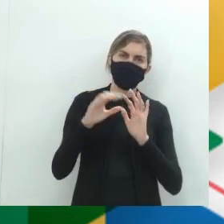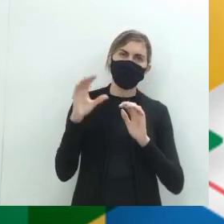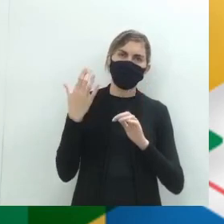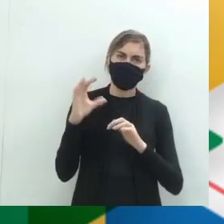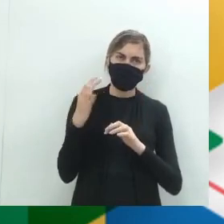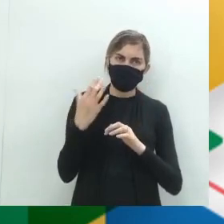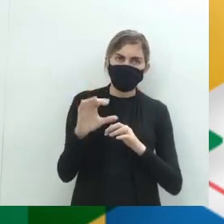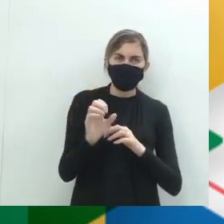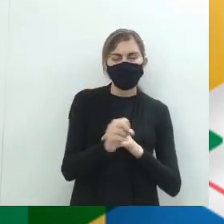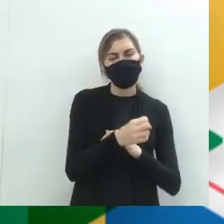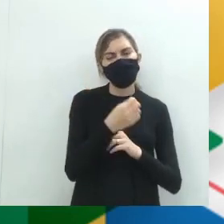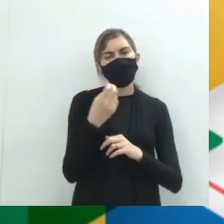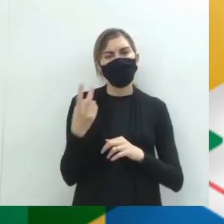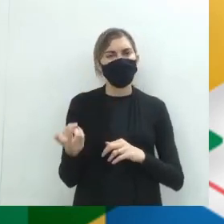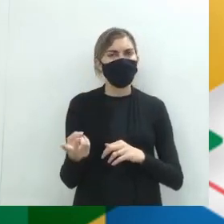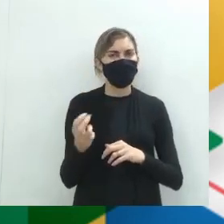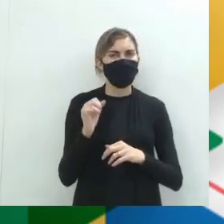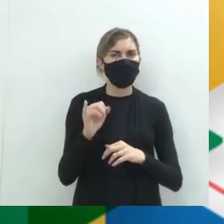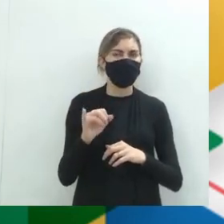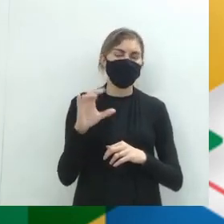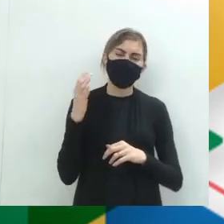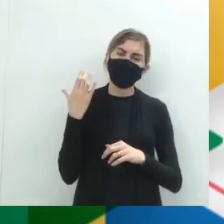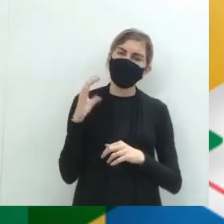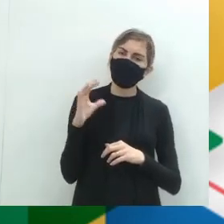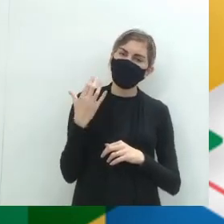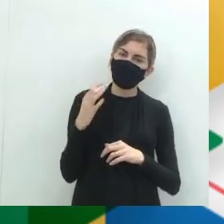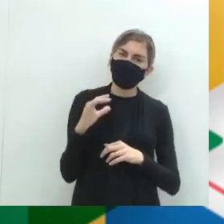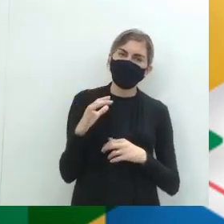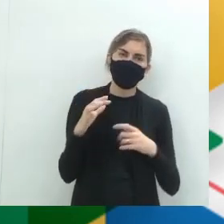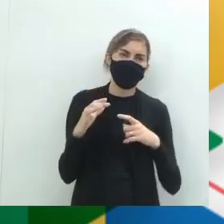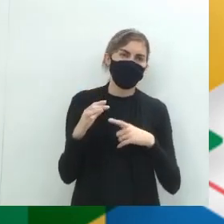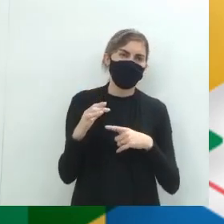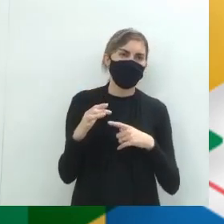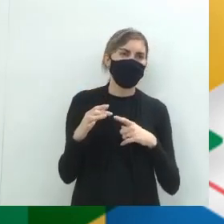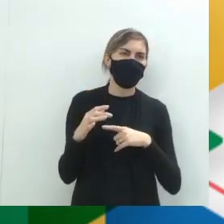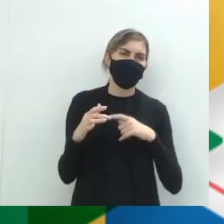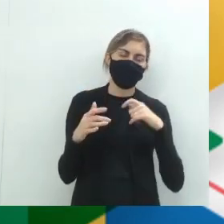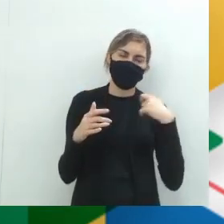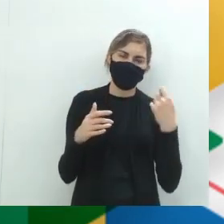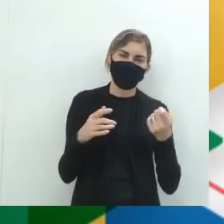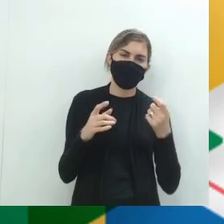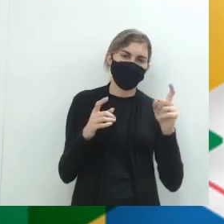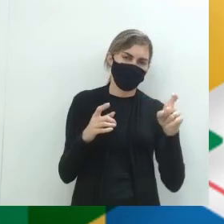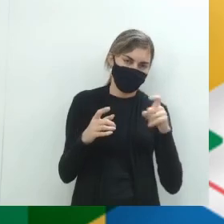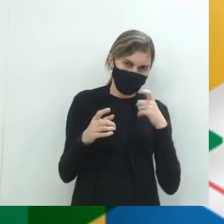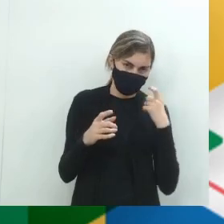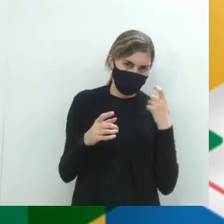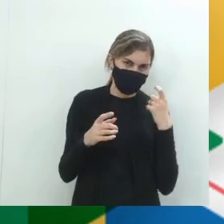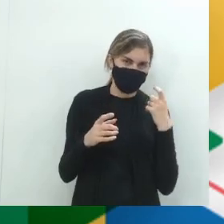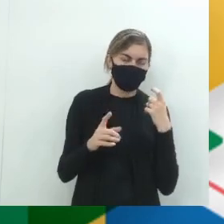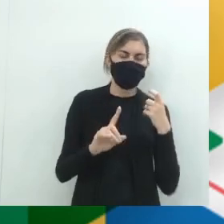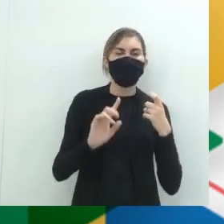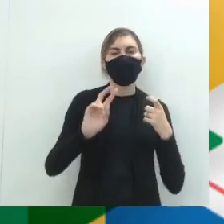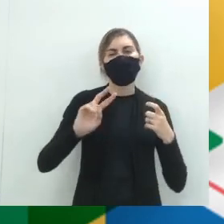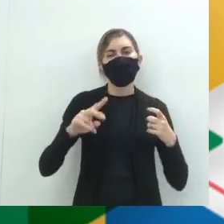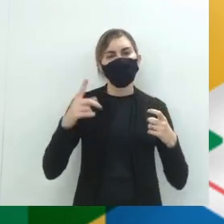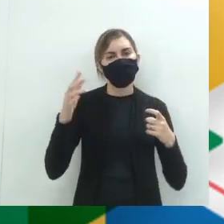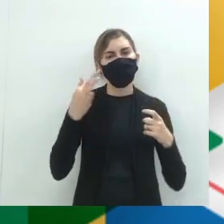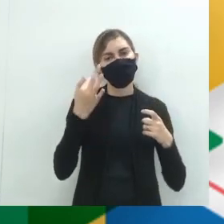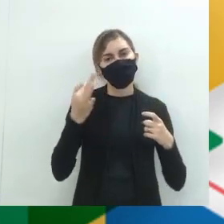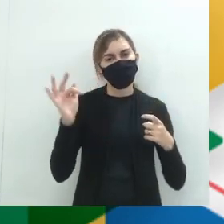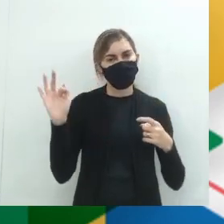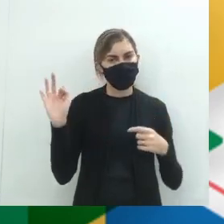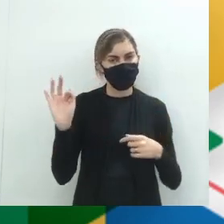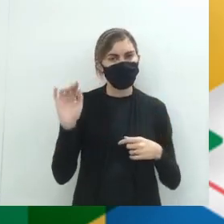Celsius. Ou seja, se a escala Celsius assinalar X, a escala